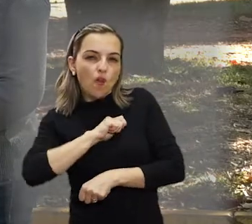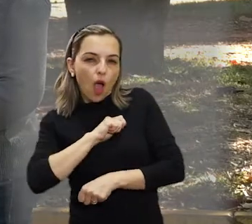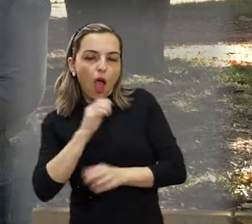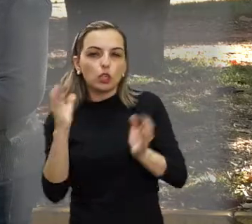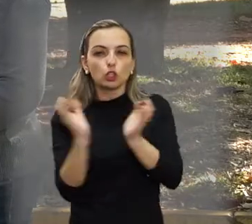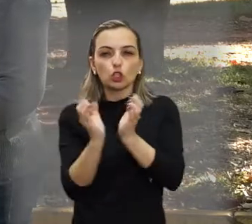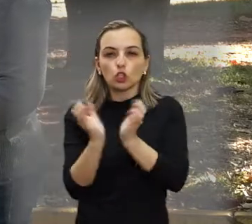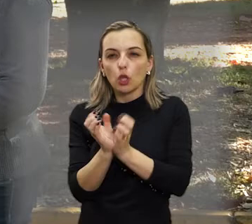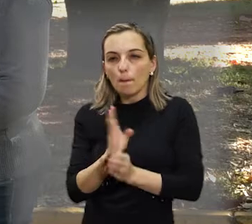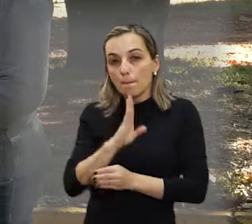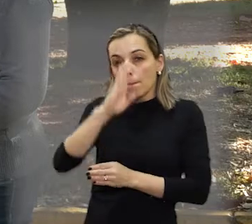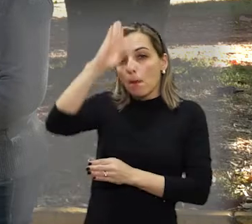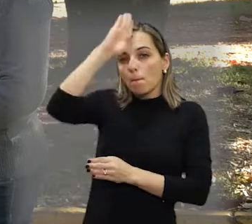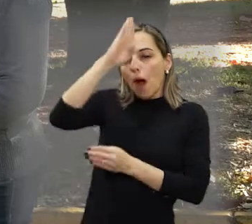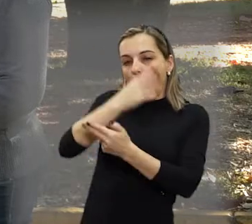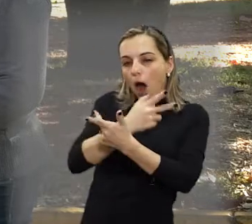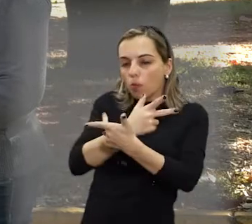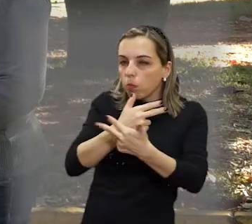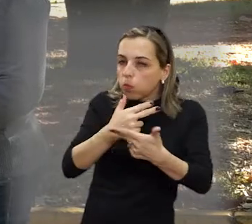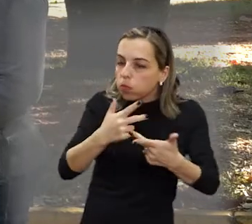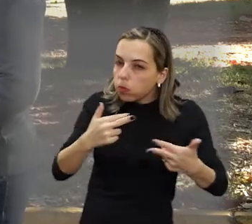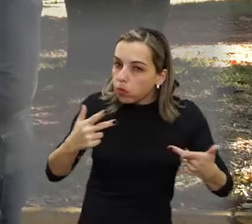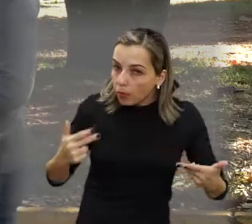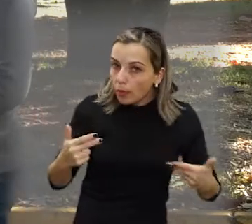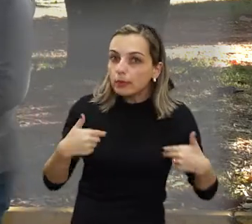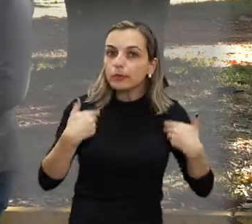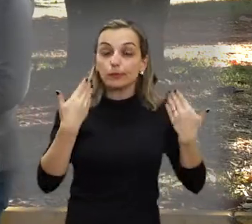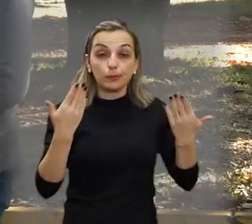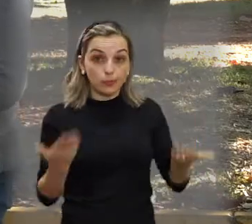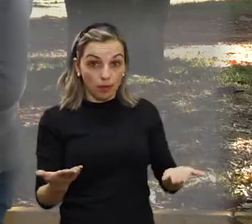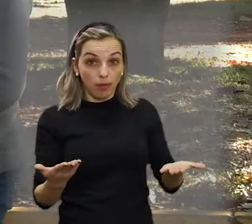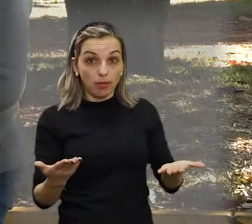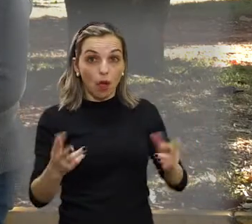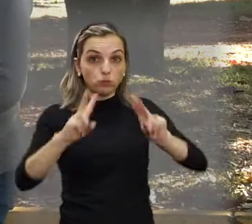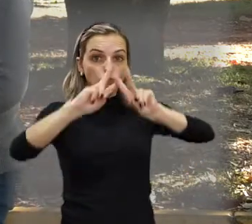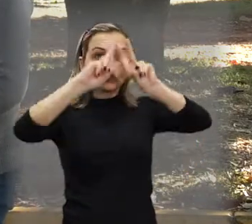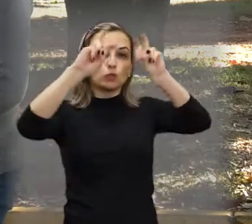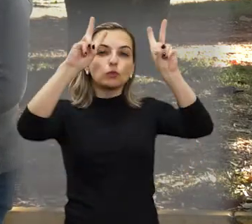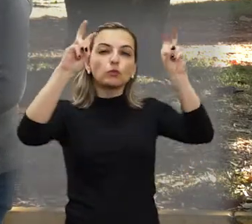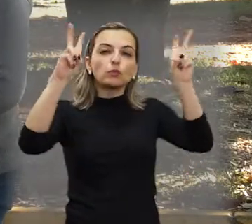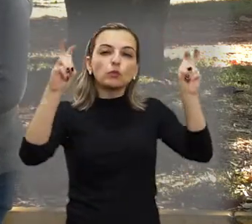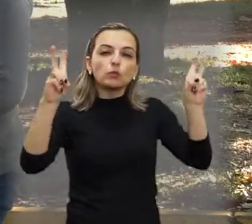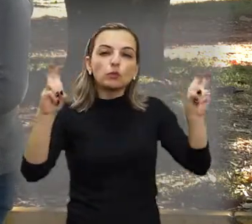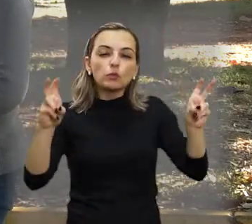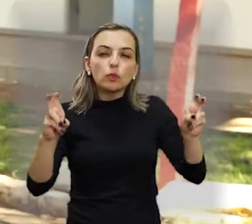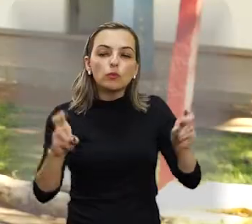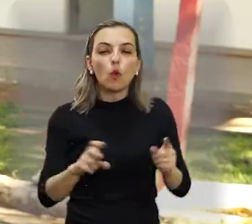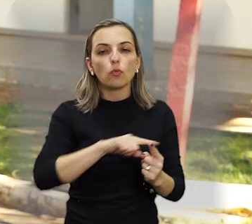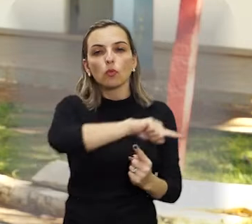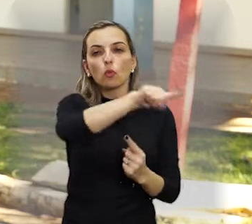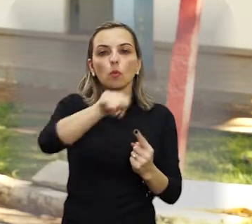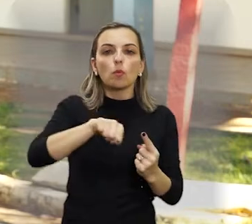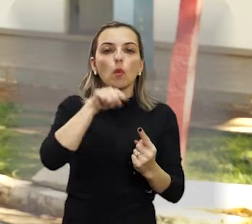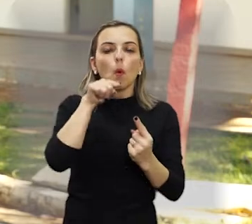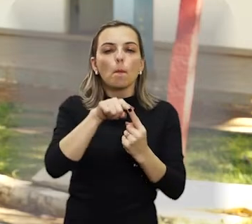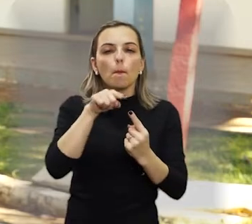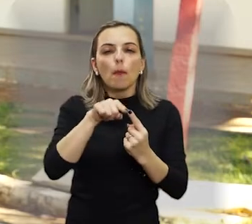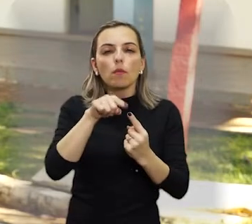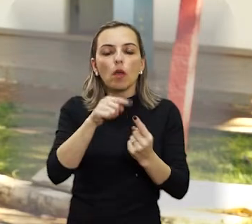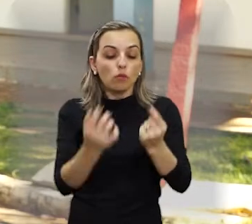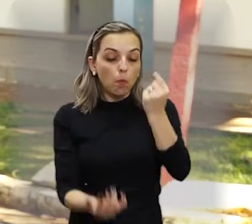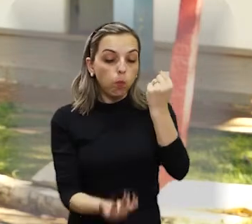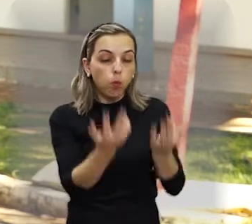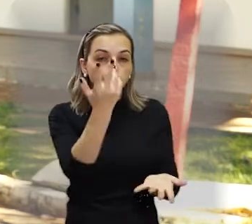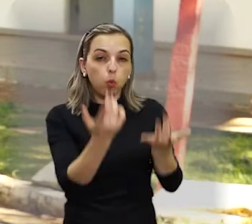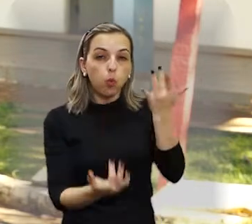Departamento de Posturas, né? E tem a questão do combate, que é prioritariamente do Corpo de Bombeiros, enfim, são